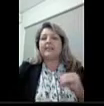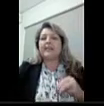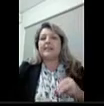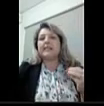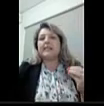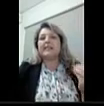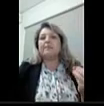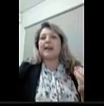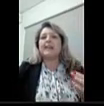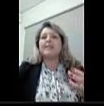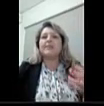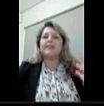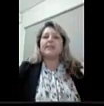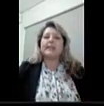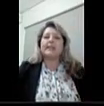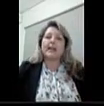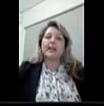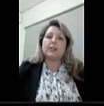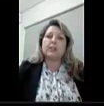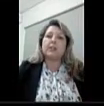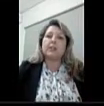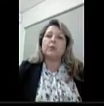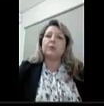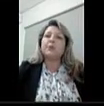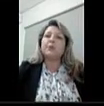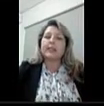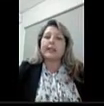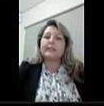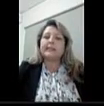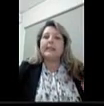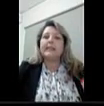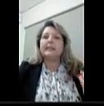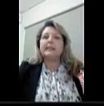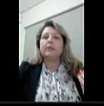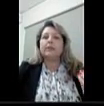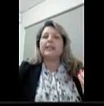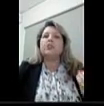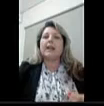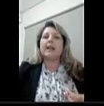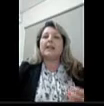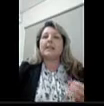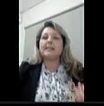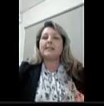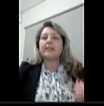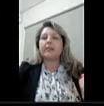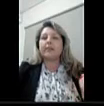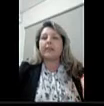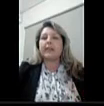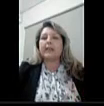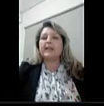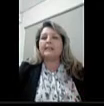Às vezes, ela tem mais facilidade em outro tipo de letra. Então, deixar que ela escreva com a letra de